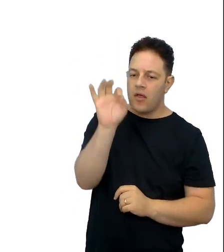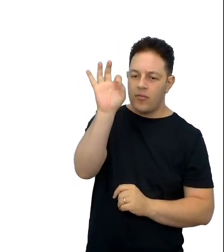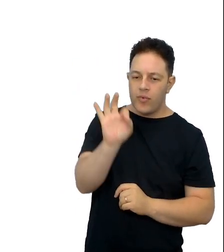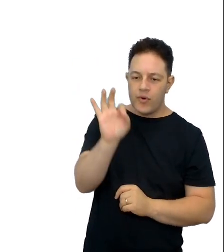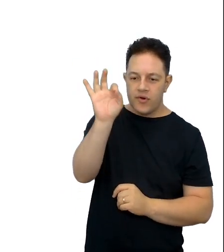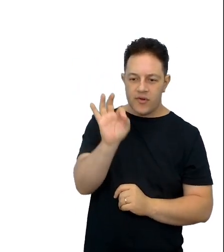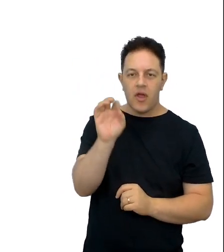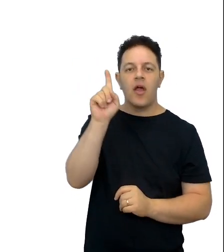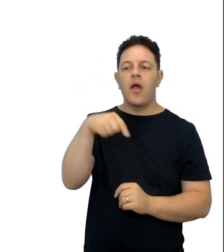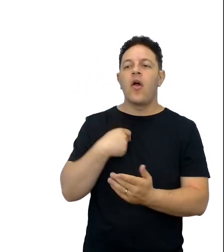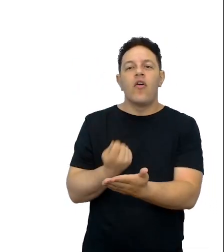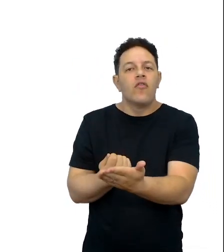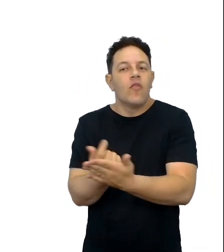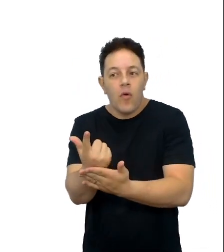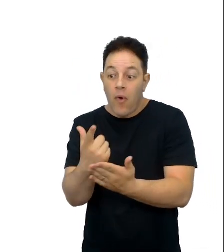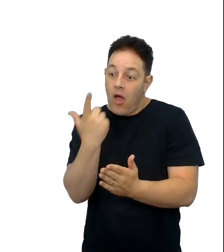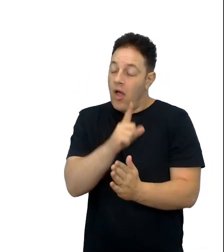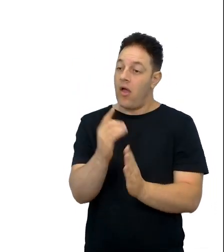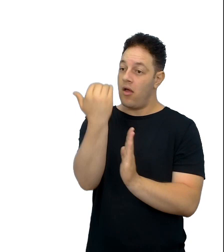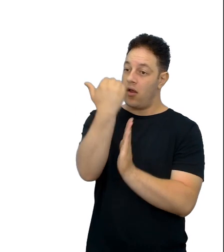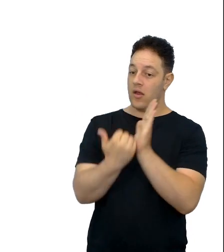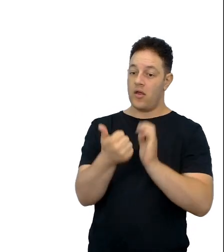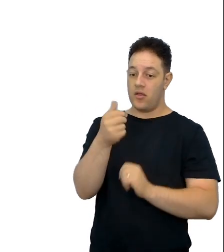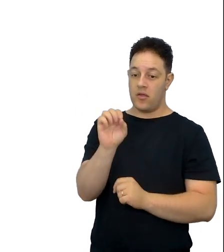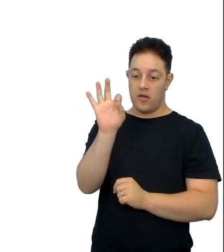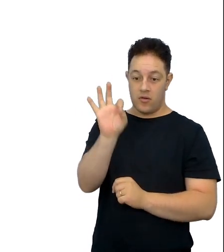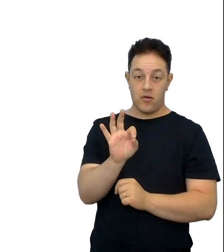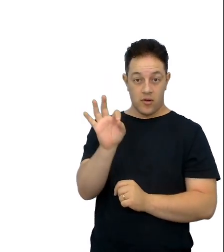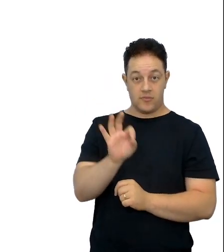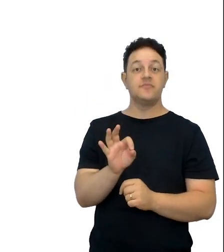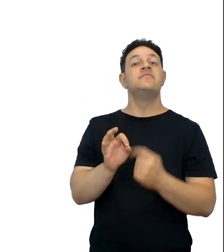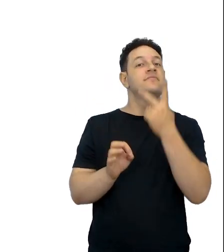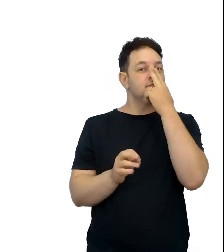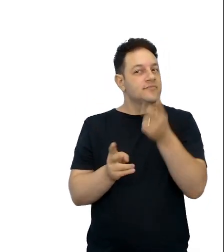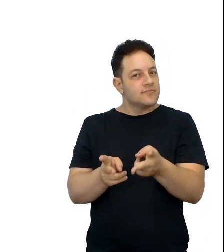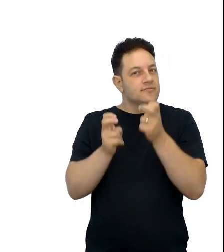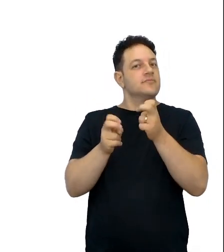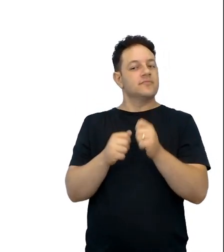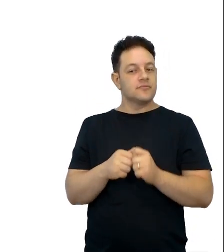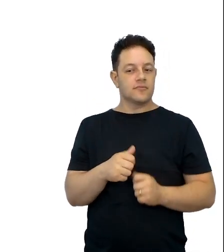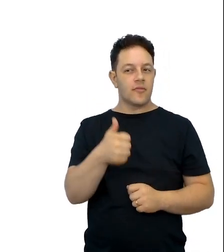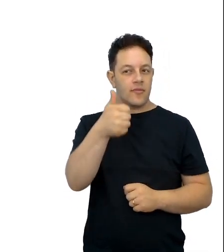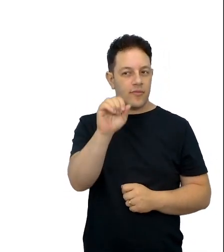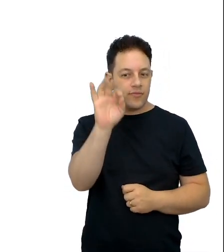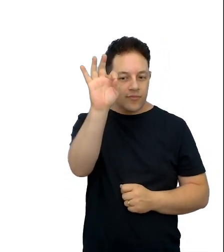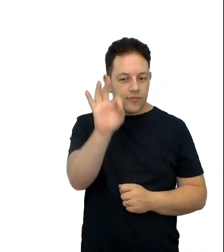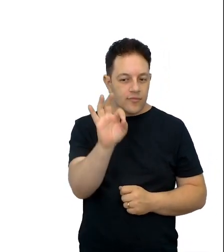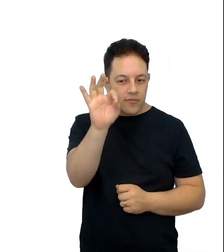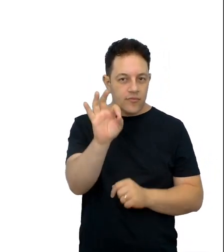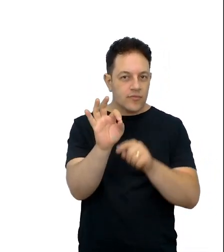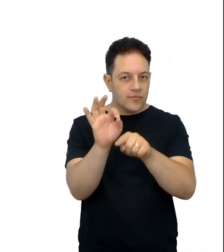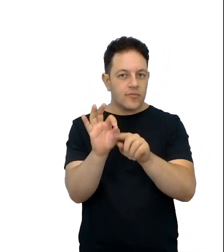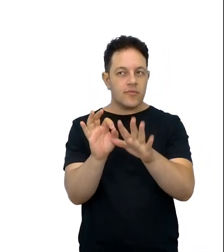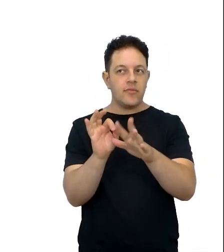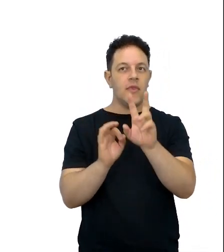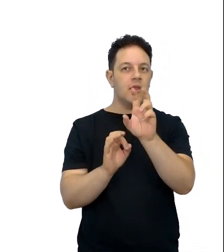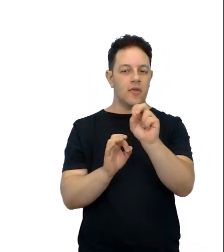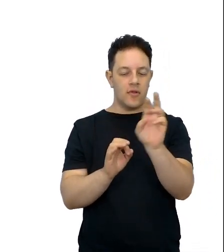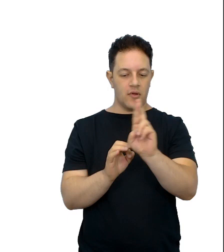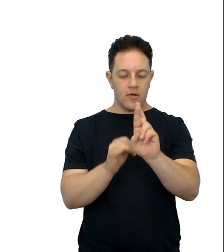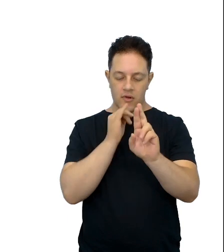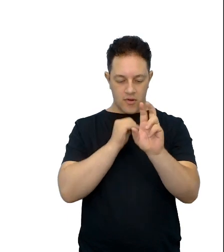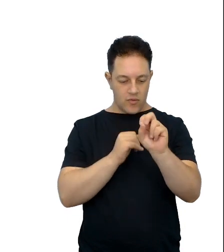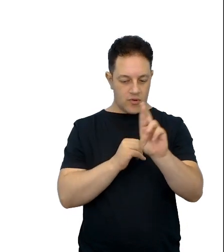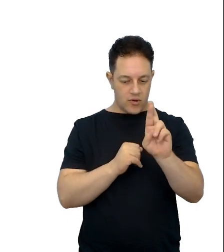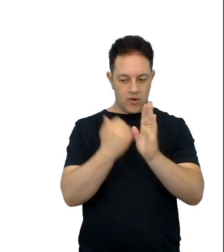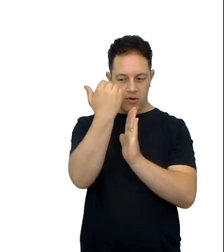cima de uma compra que ela vai fazer. Então, ela consegue olhar e falar, então, 10% sobre R$ 50